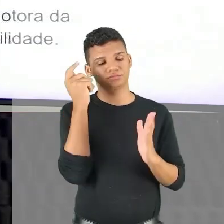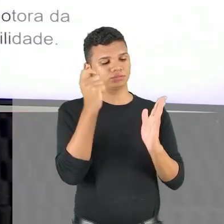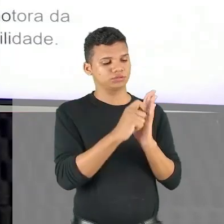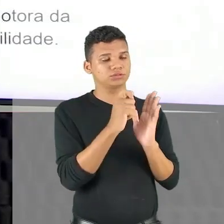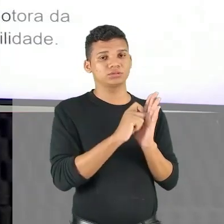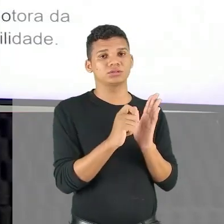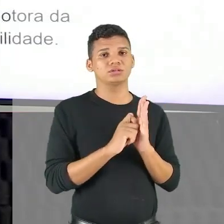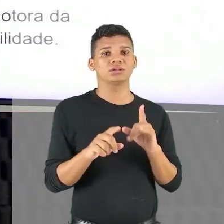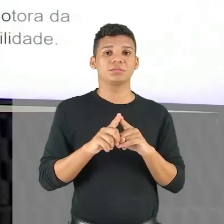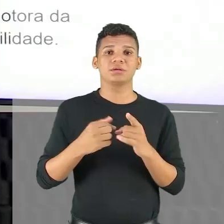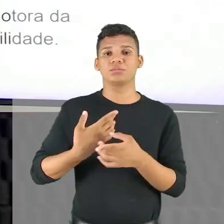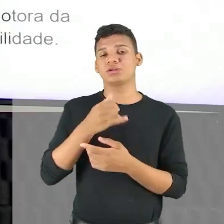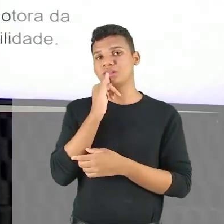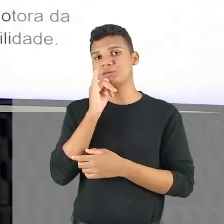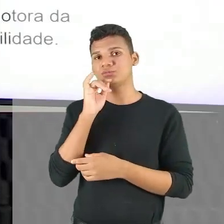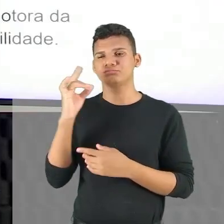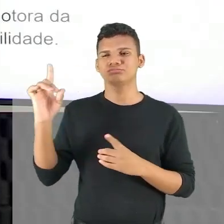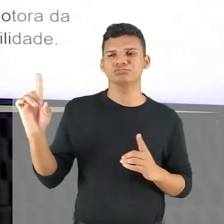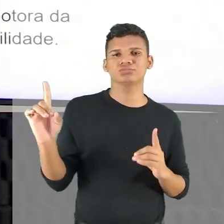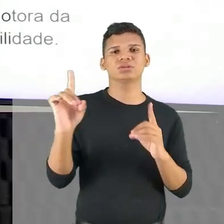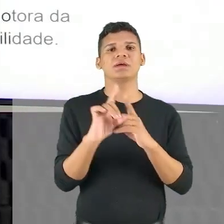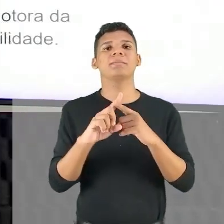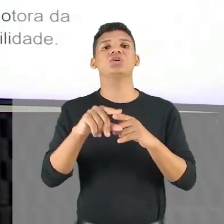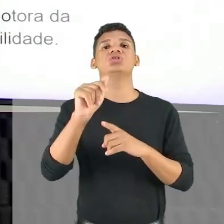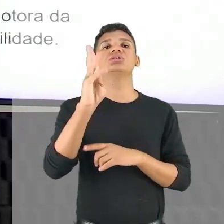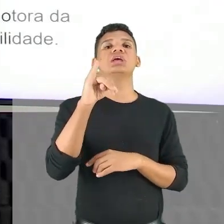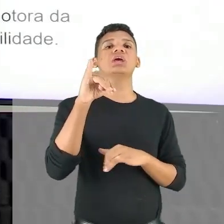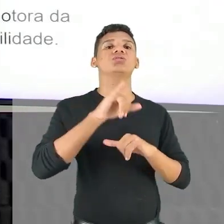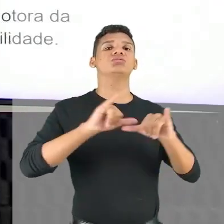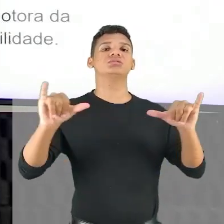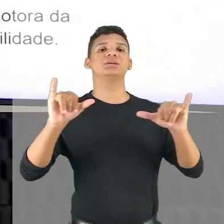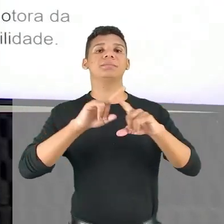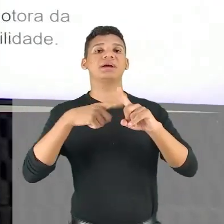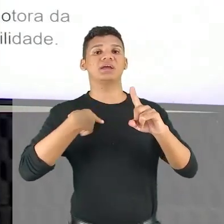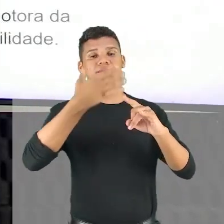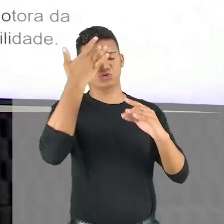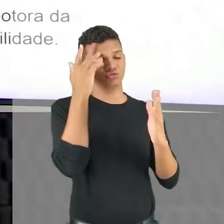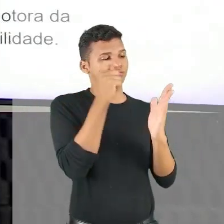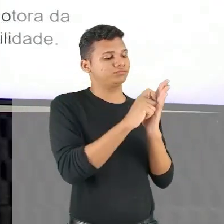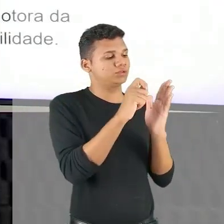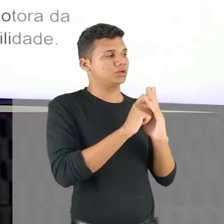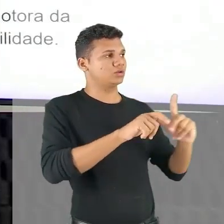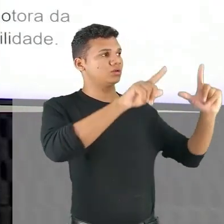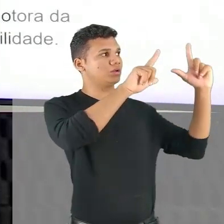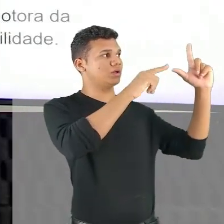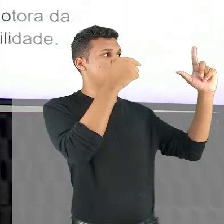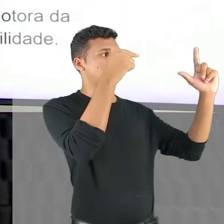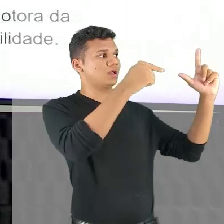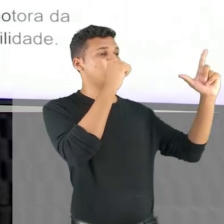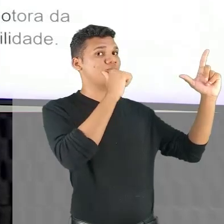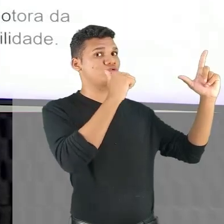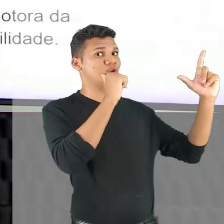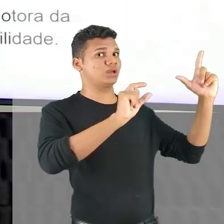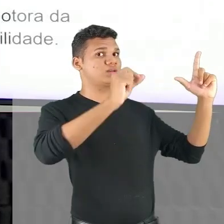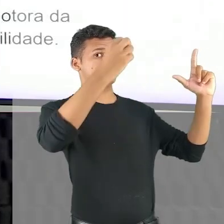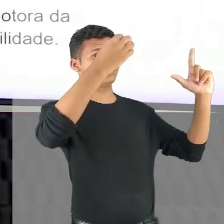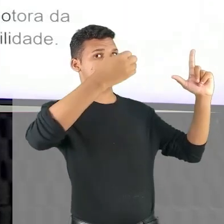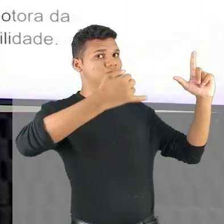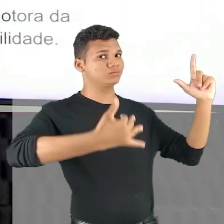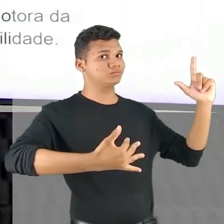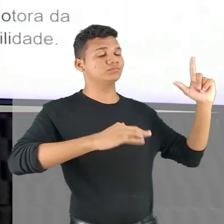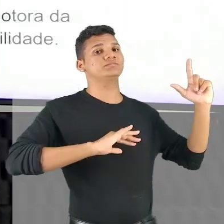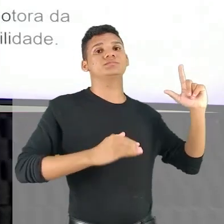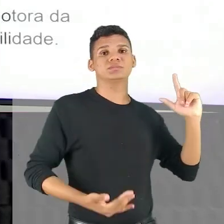leitor para aproximá-los. Quem é o enunciador? A pessoa que está escrevendo, que nesse caso é a mulher que estaria falando, e